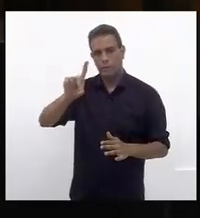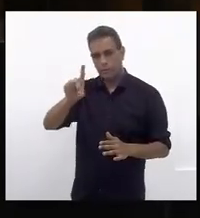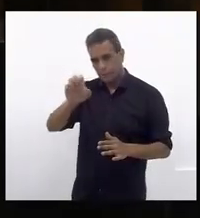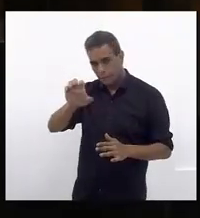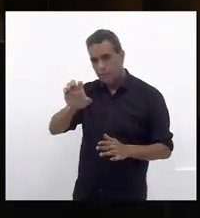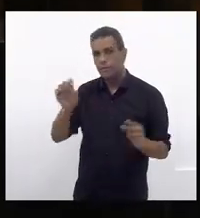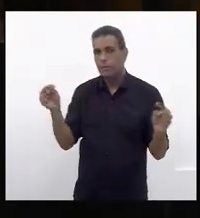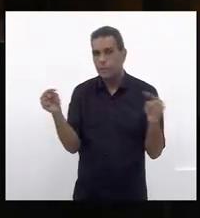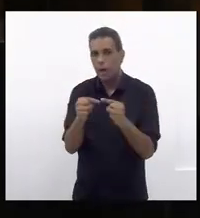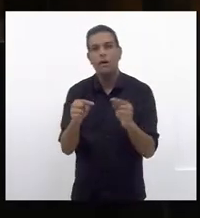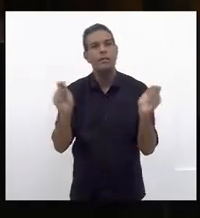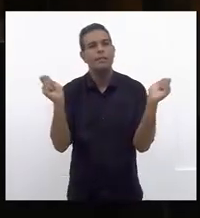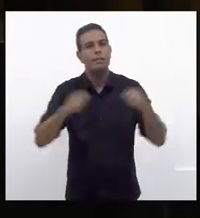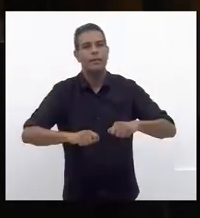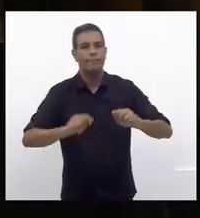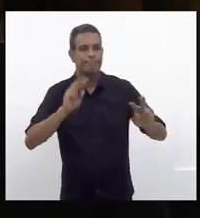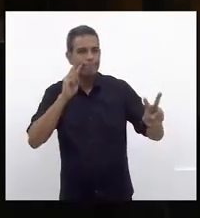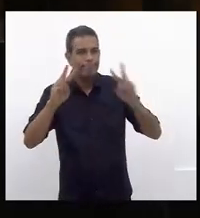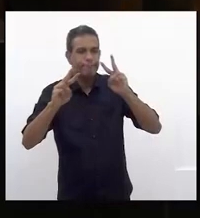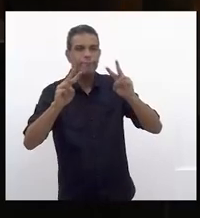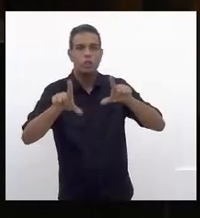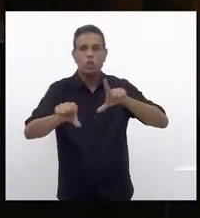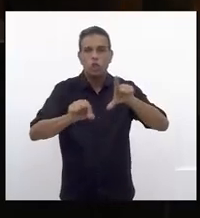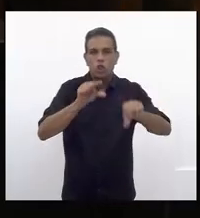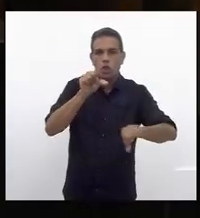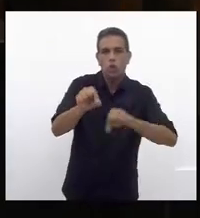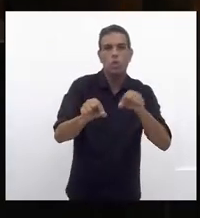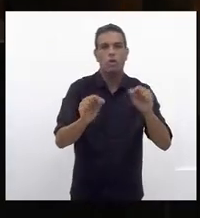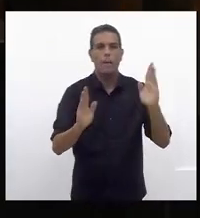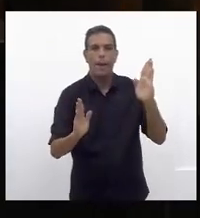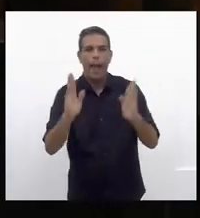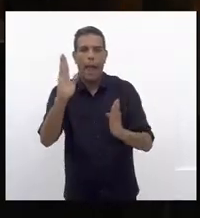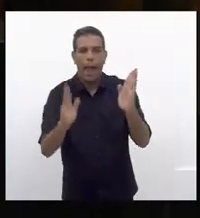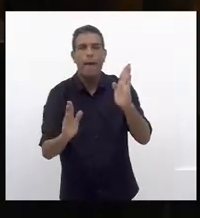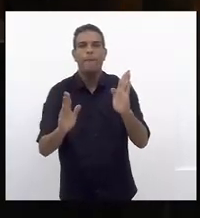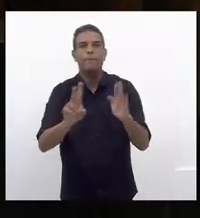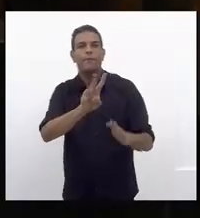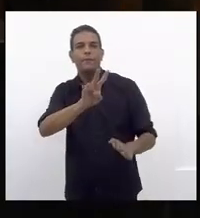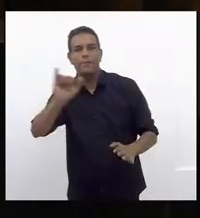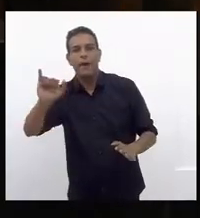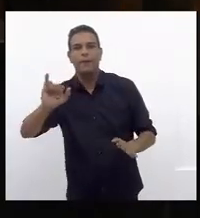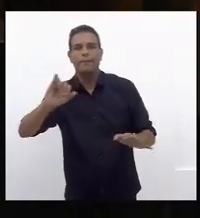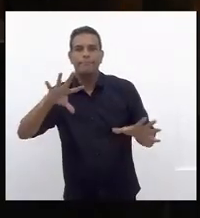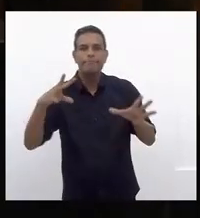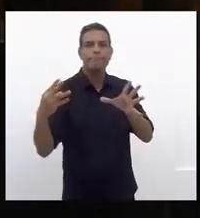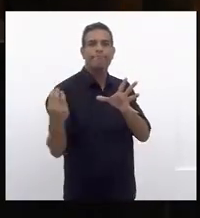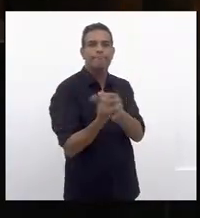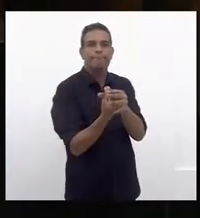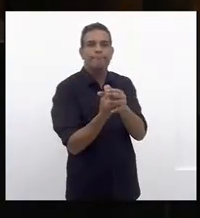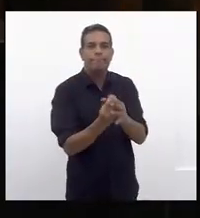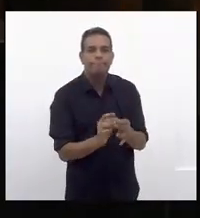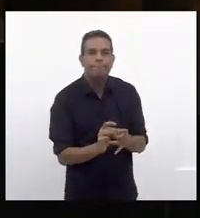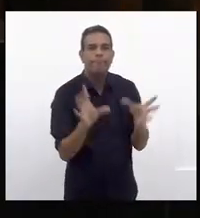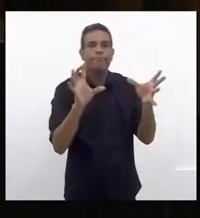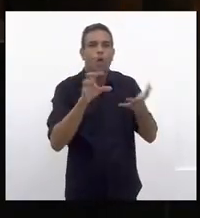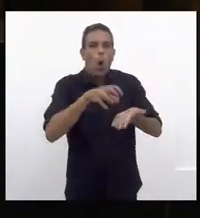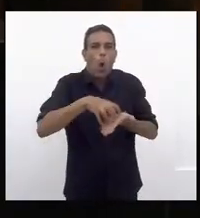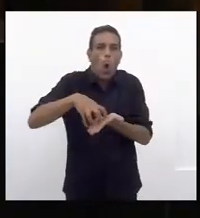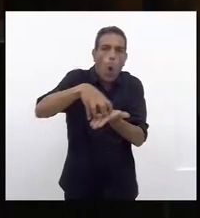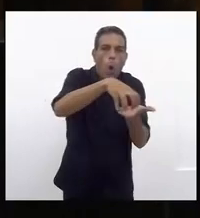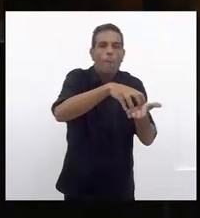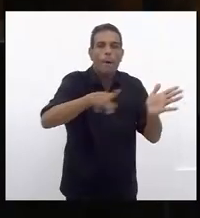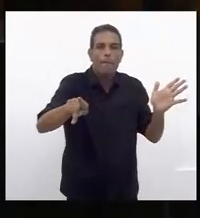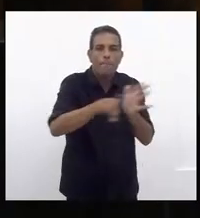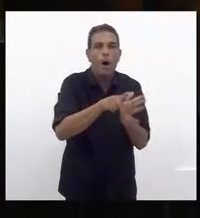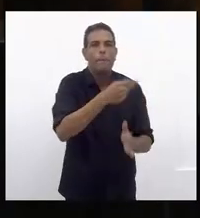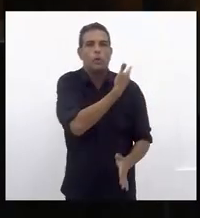Estado do Rio de Janeiro, mediante opção em tal período, serão colocados à disposição nos órgãos e entidades do